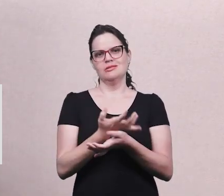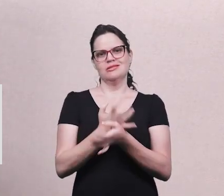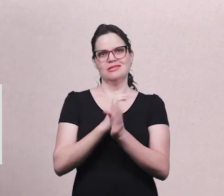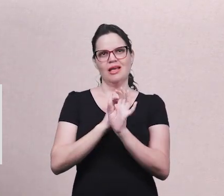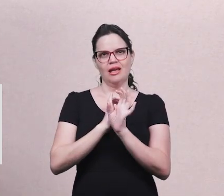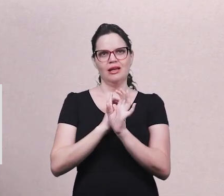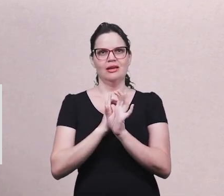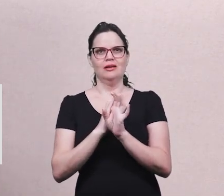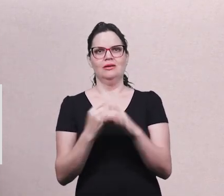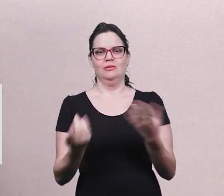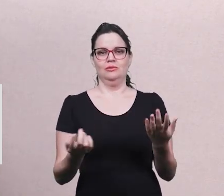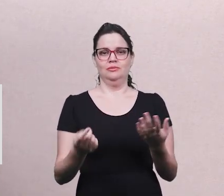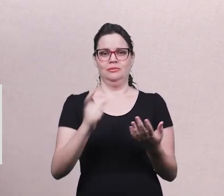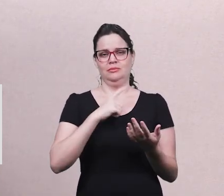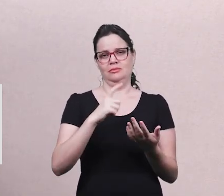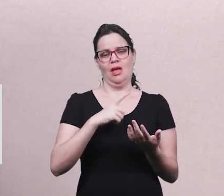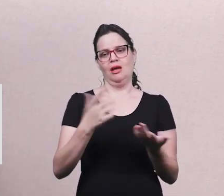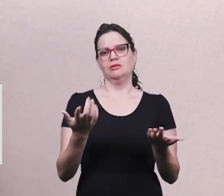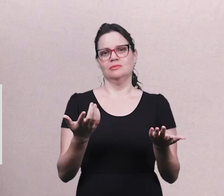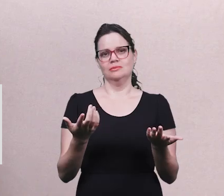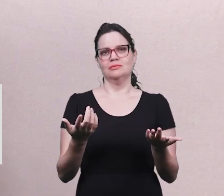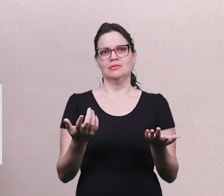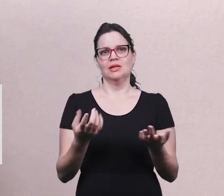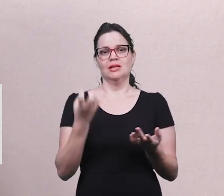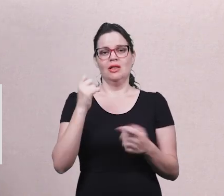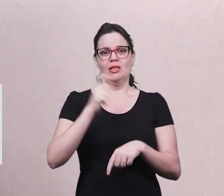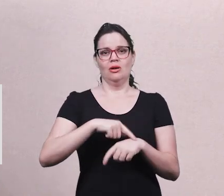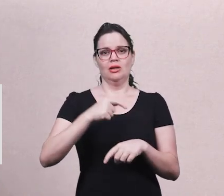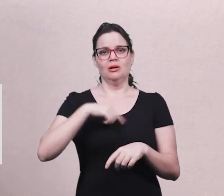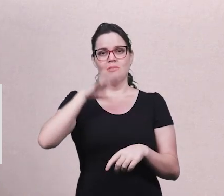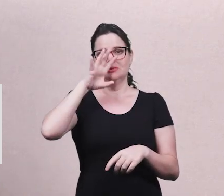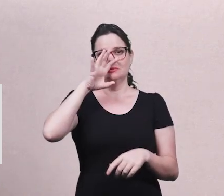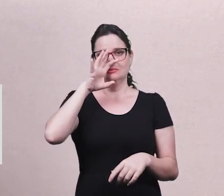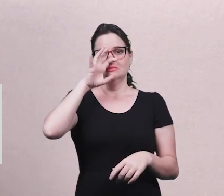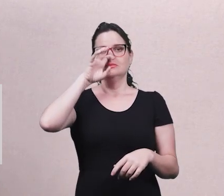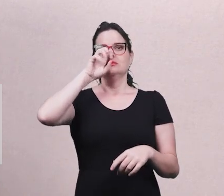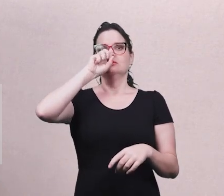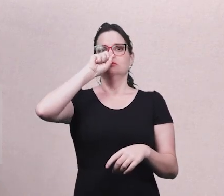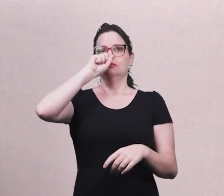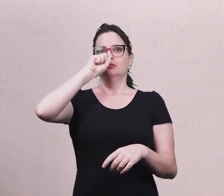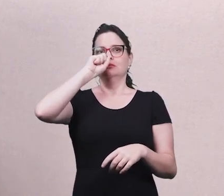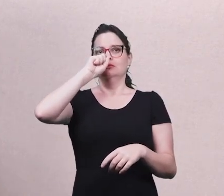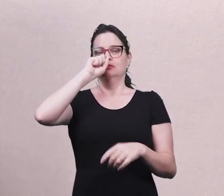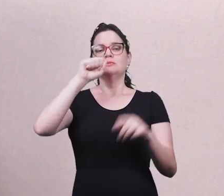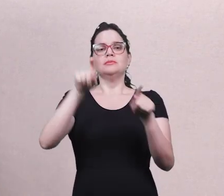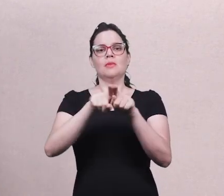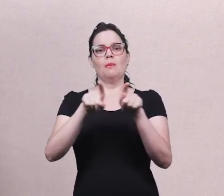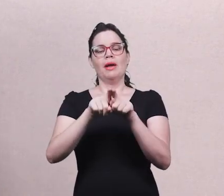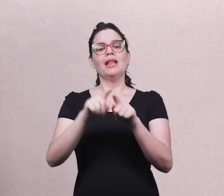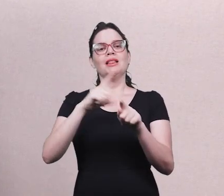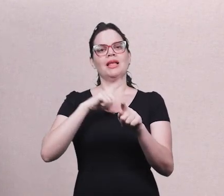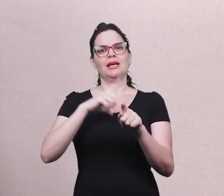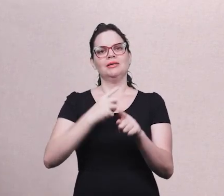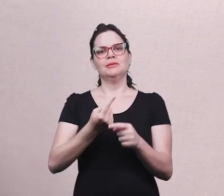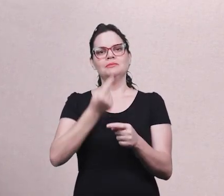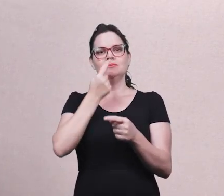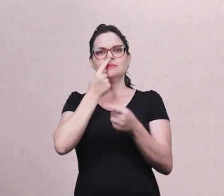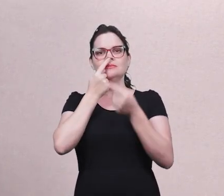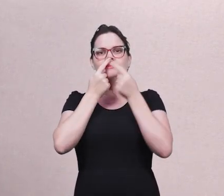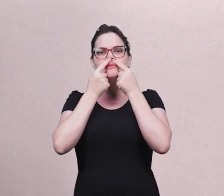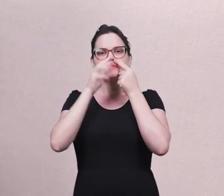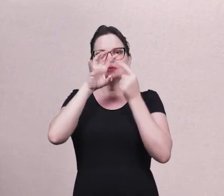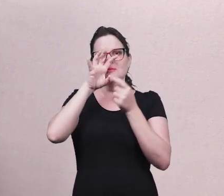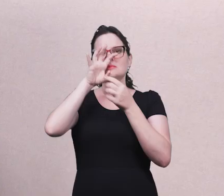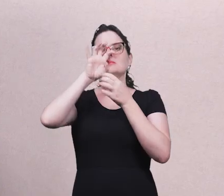muitas partículas dispersas no meio do ar. Então, quando eu respiro isso, essas partículas também entram nas